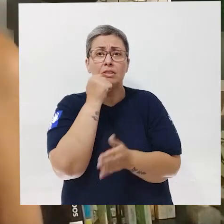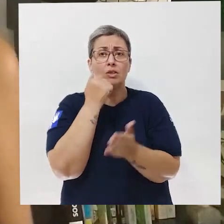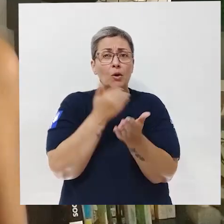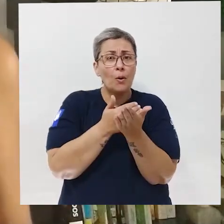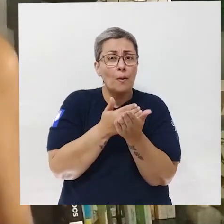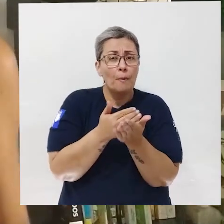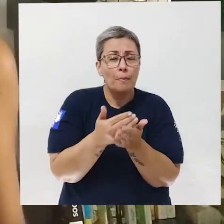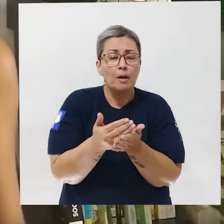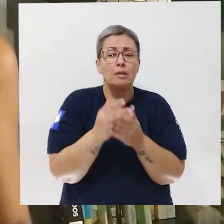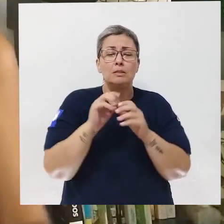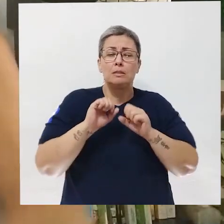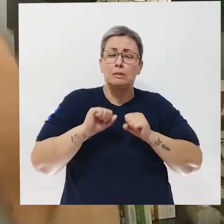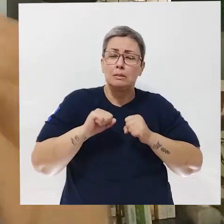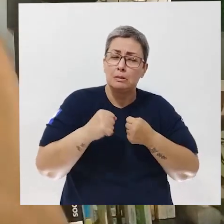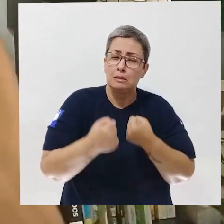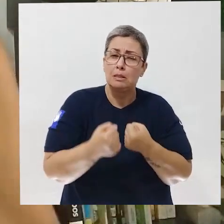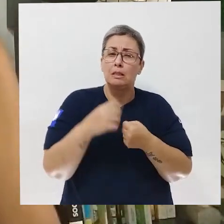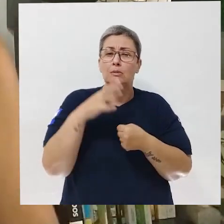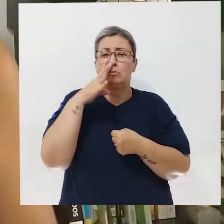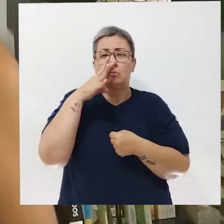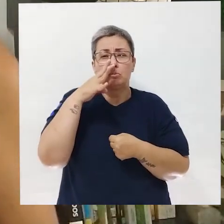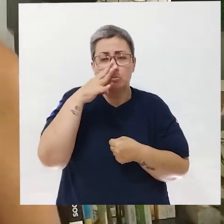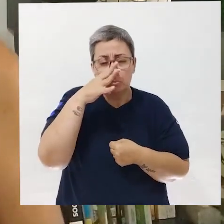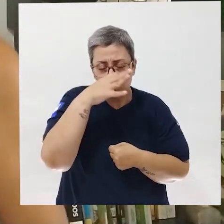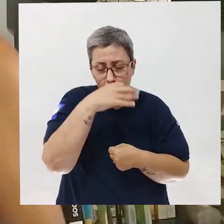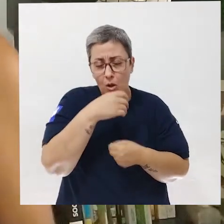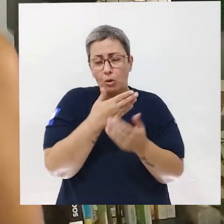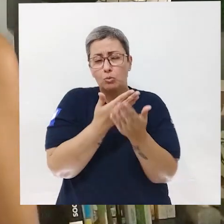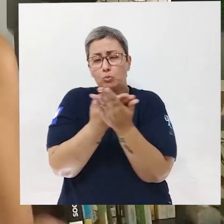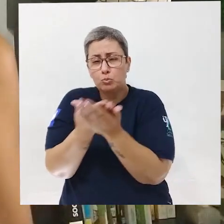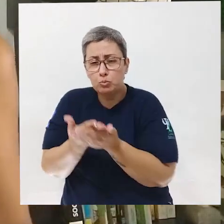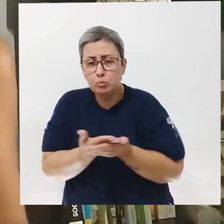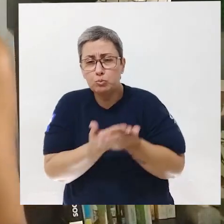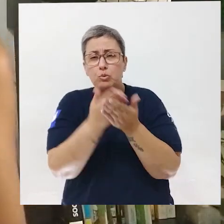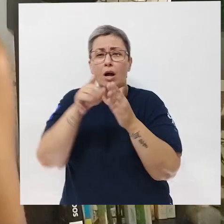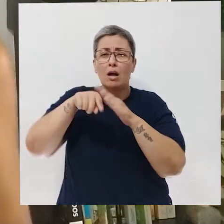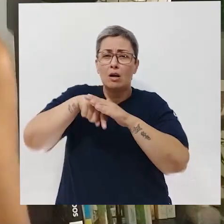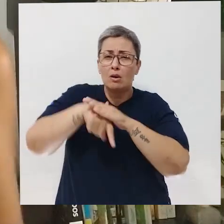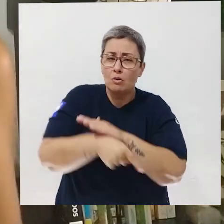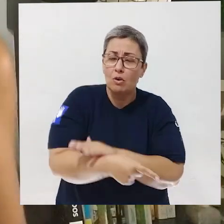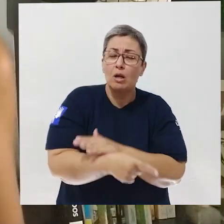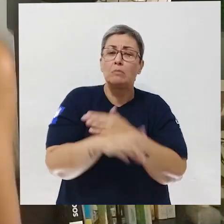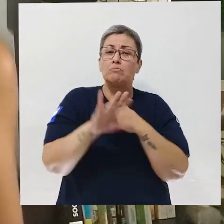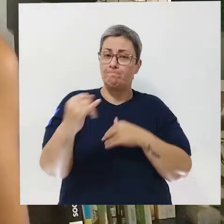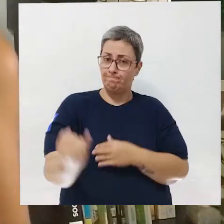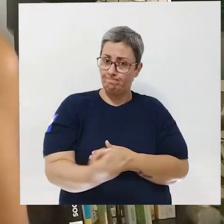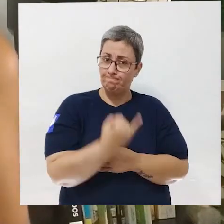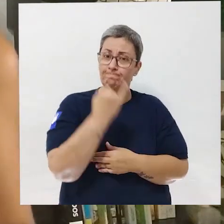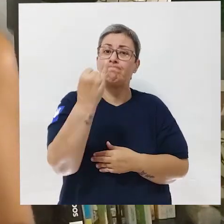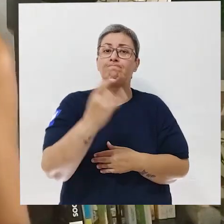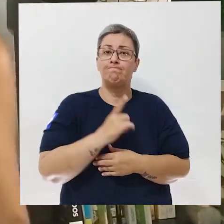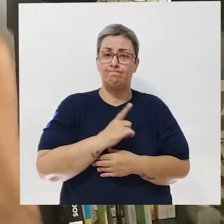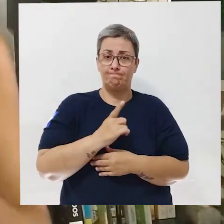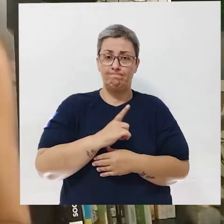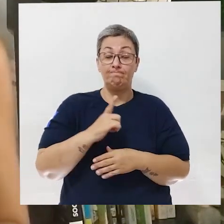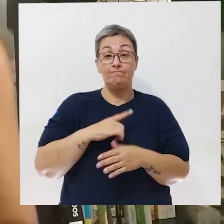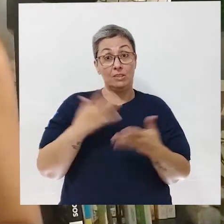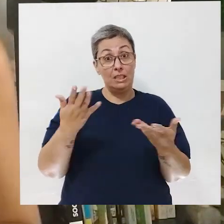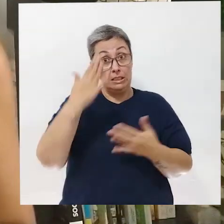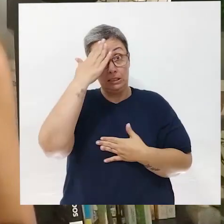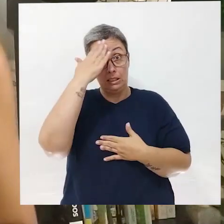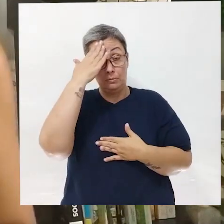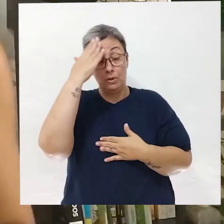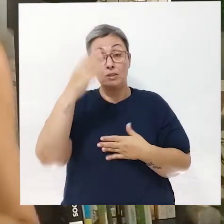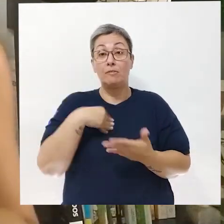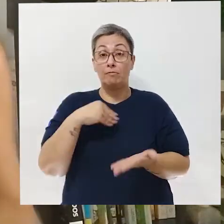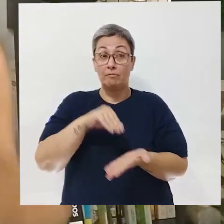de muita dedicação e estudos aprofundados e que se tornam aí muito importantes, né? E a gente sabe que